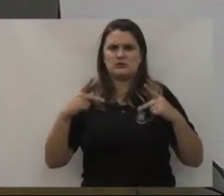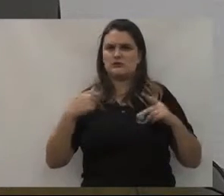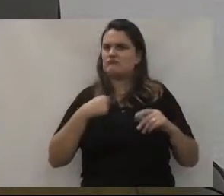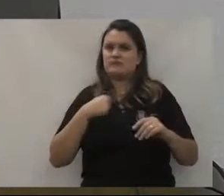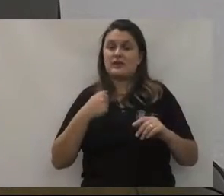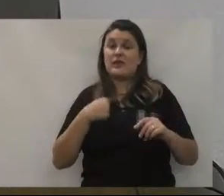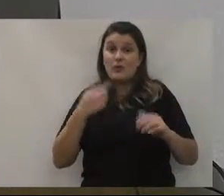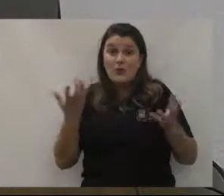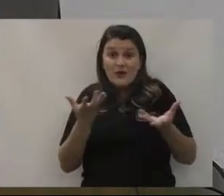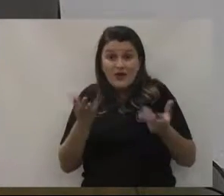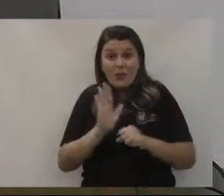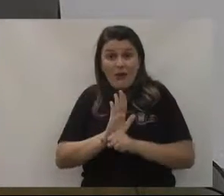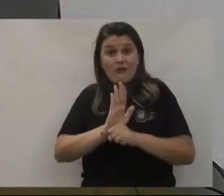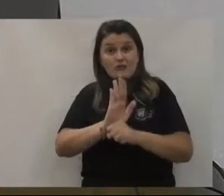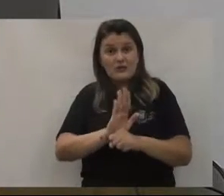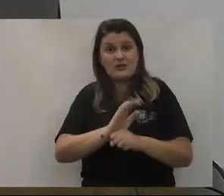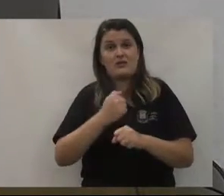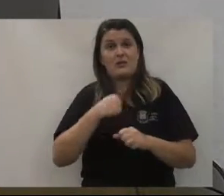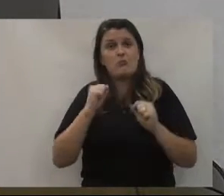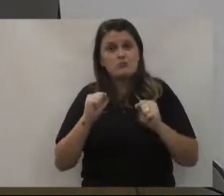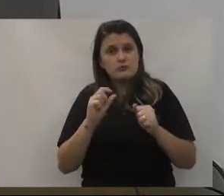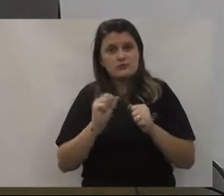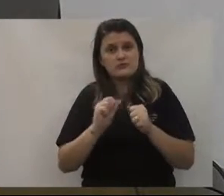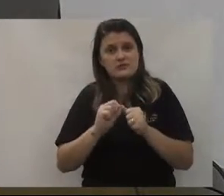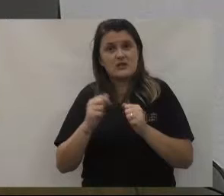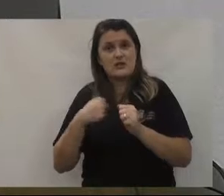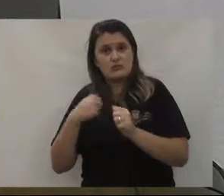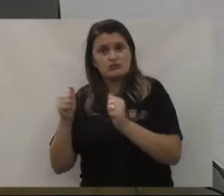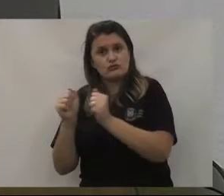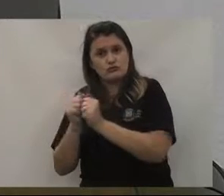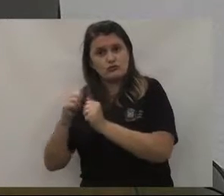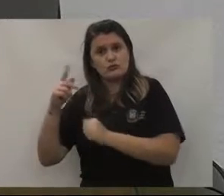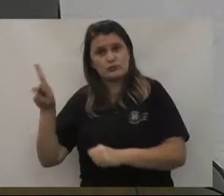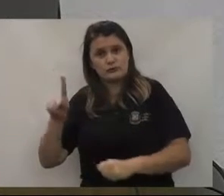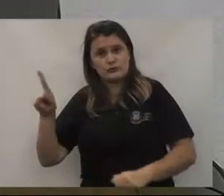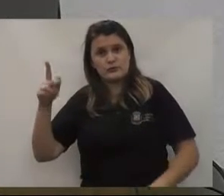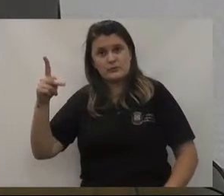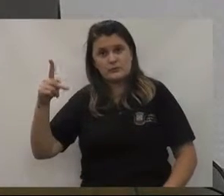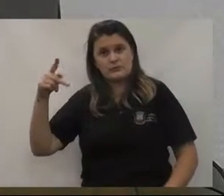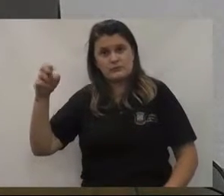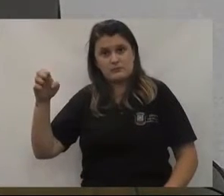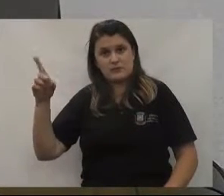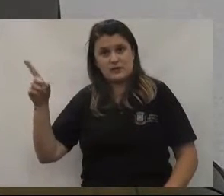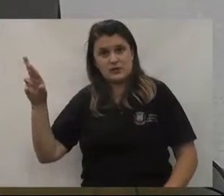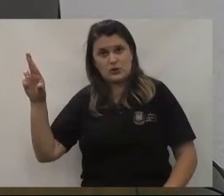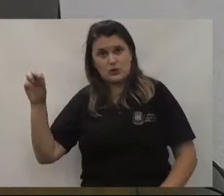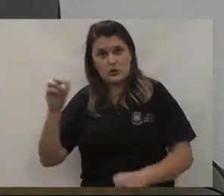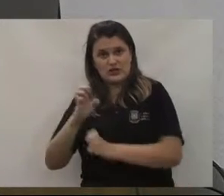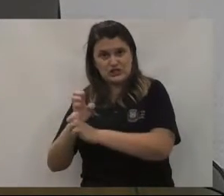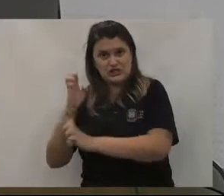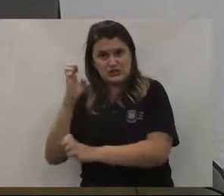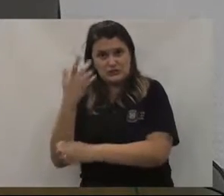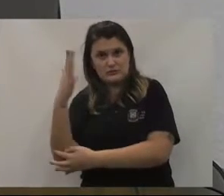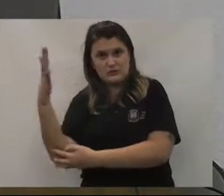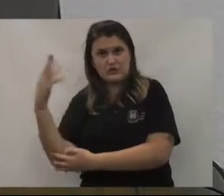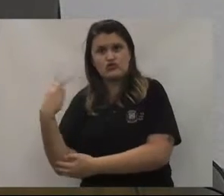pode ajudar. E da forma que eu posso fazer, eu e o Pedro Bom, ele é engenheiro florestal, nós